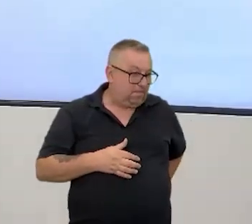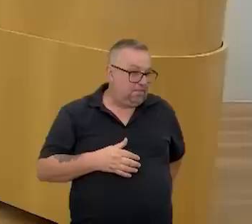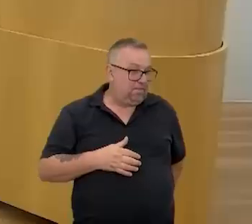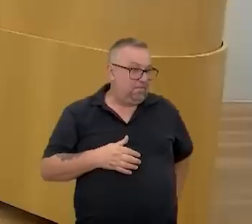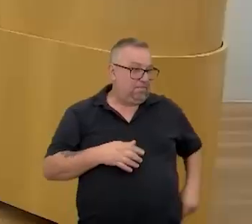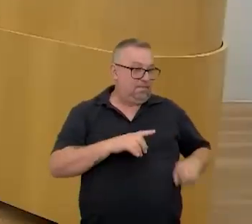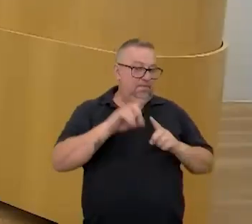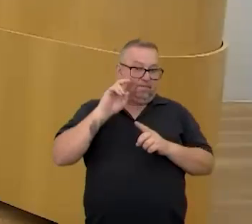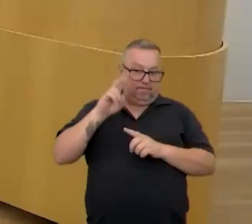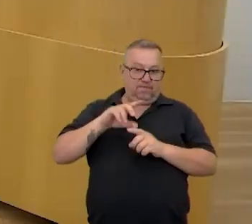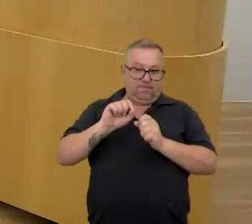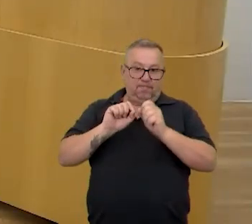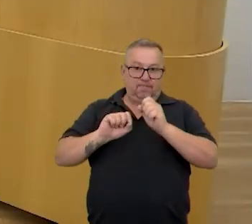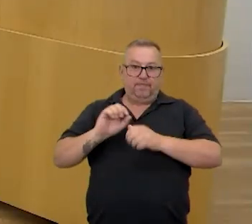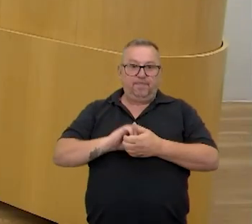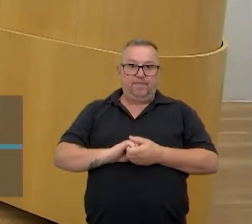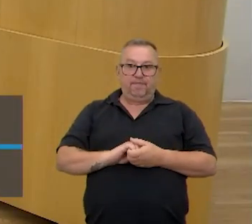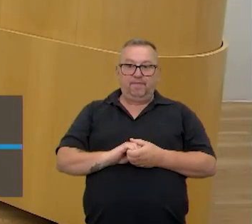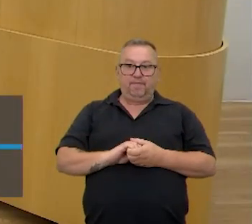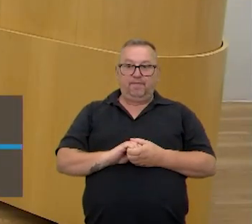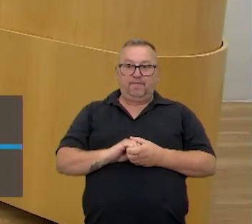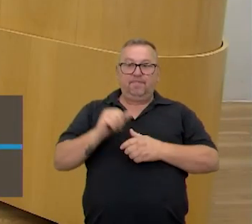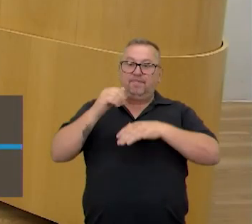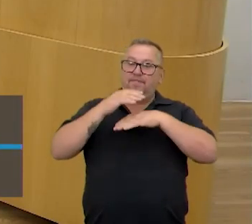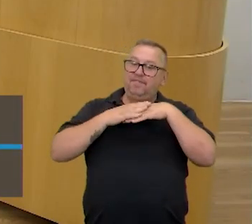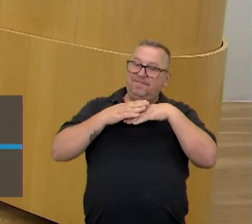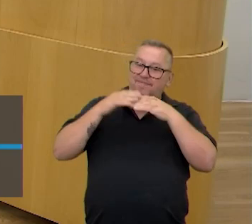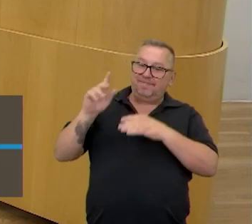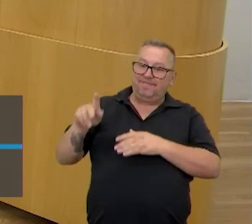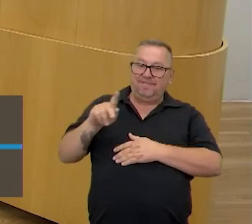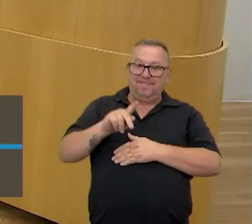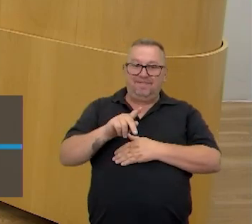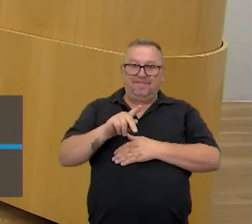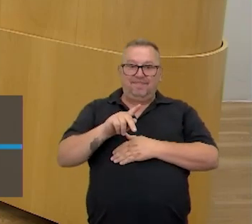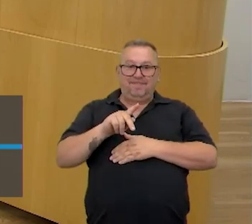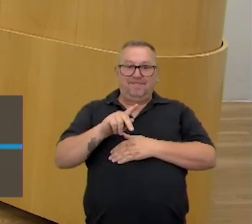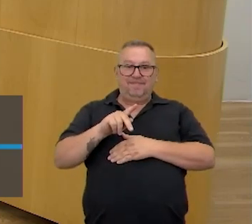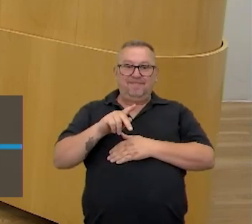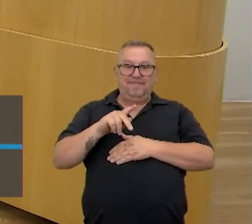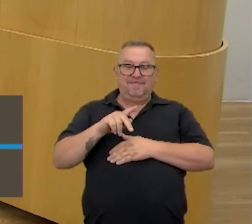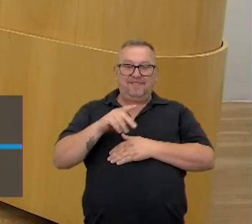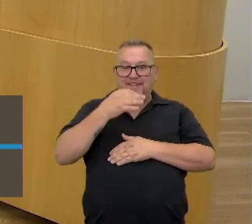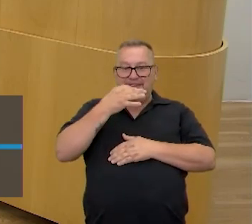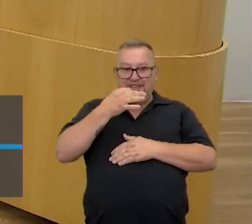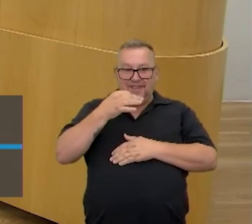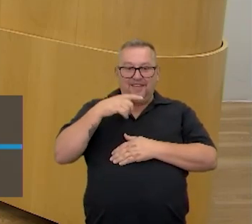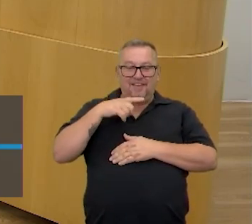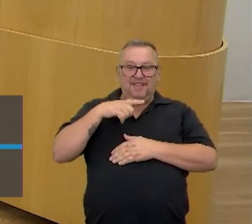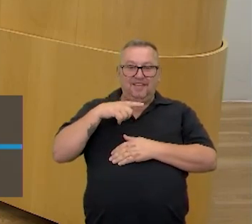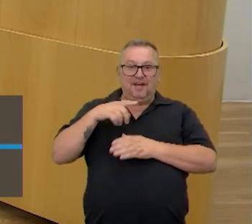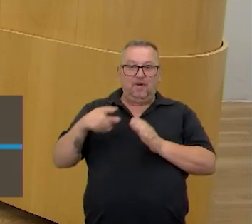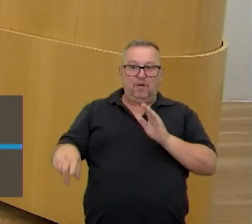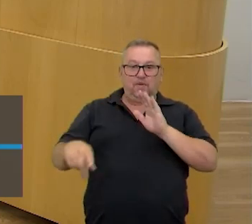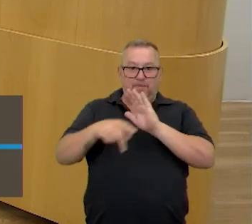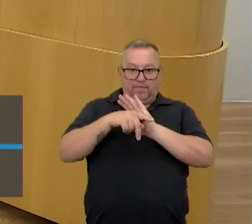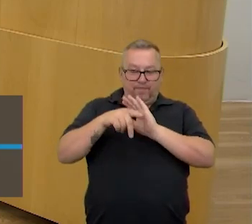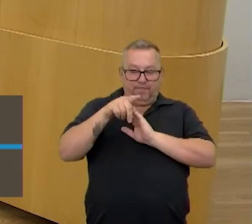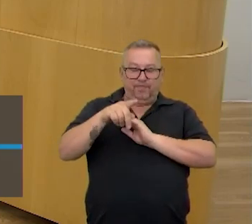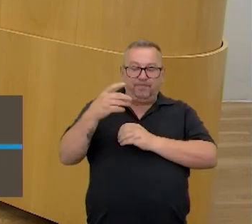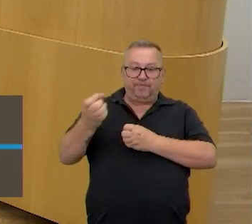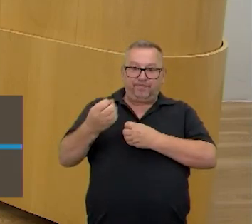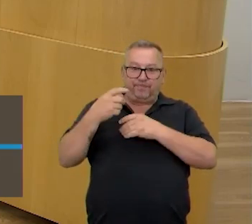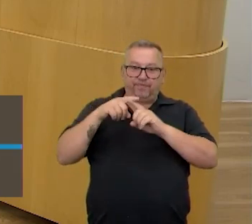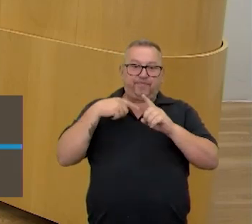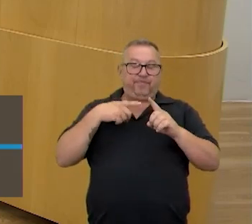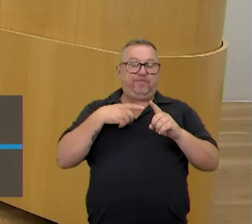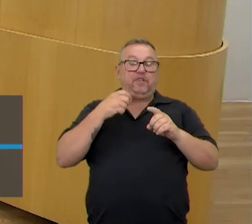Russell. Querido professor, provavelmente, não sei, acho que você se apropriou desse dado, mas eu queria